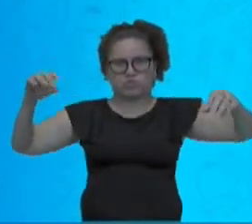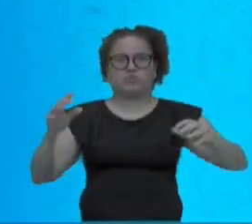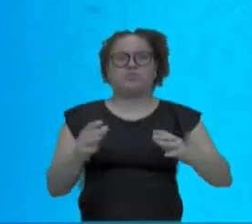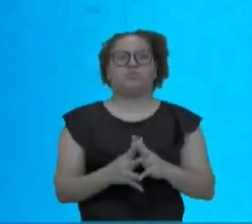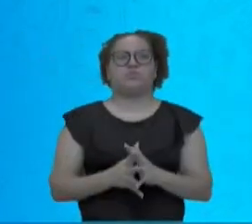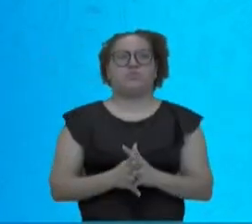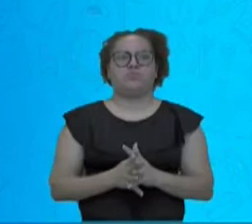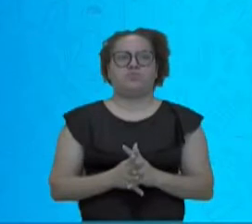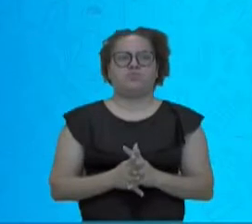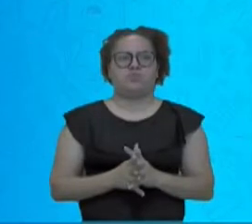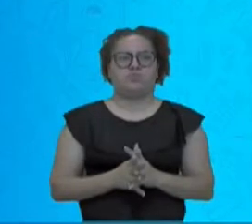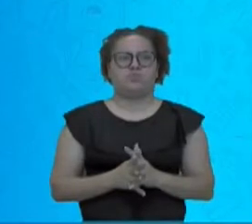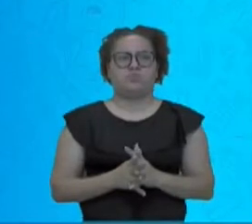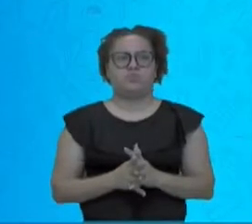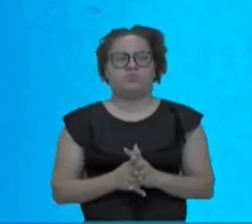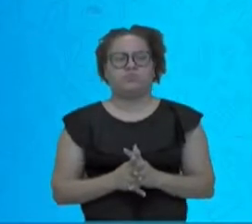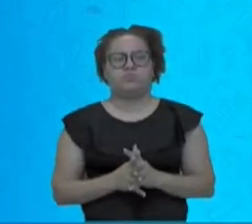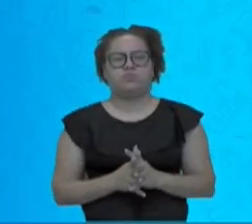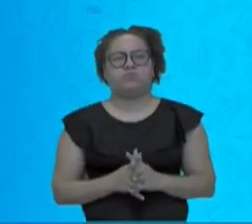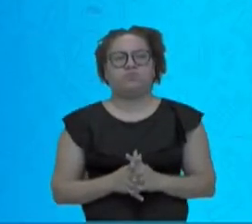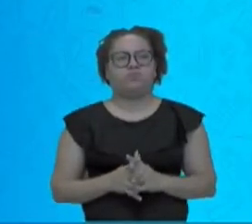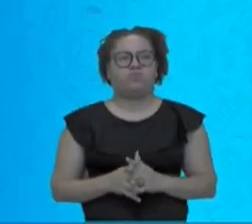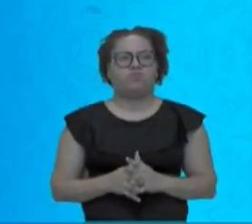influencia para a grandeza,